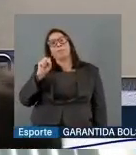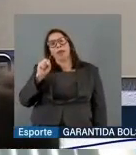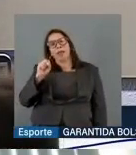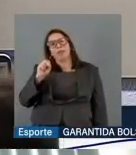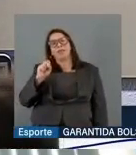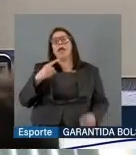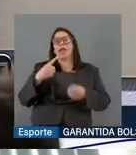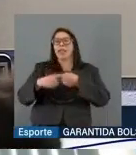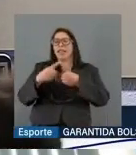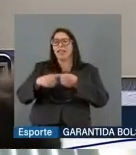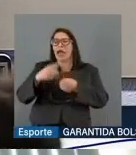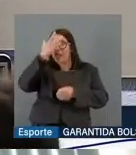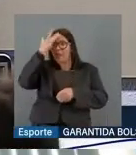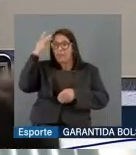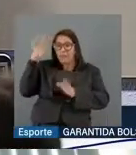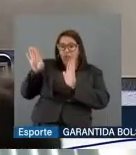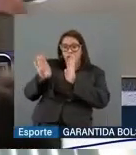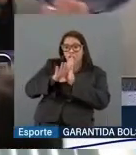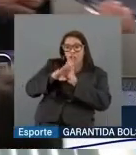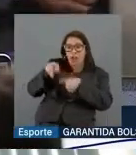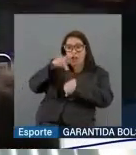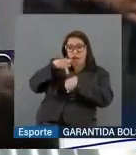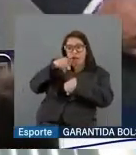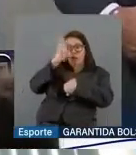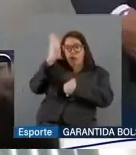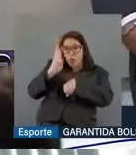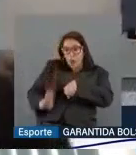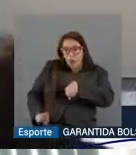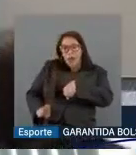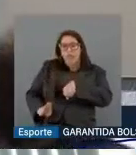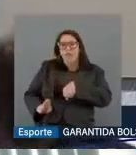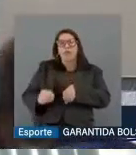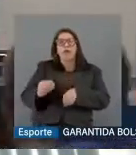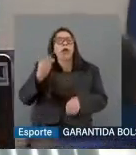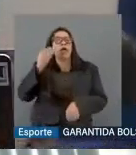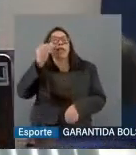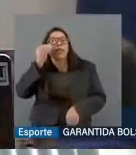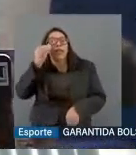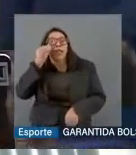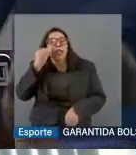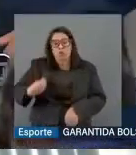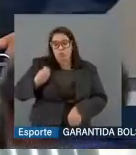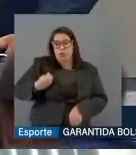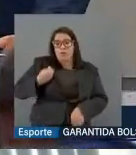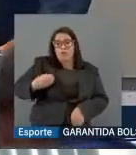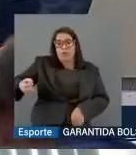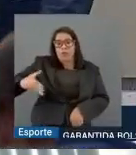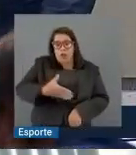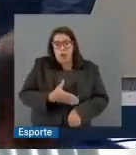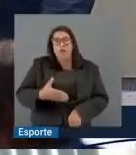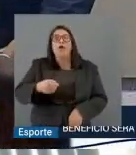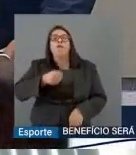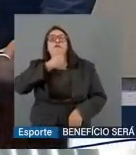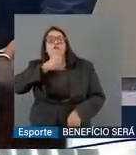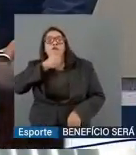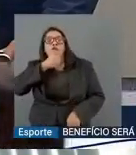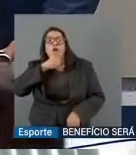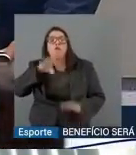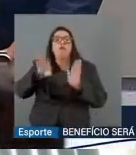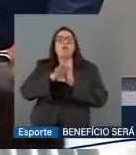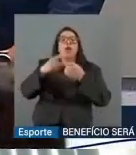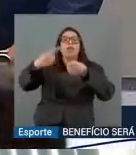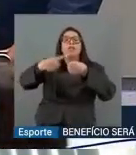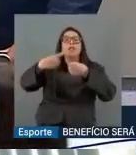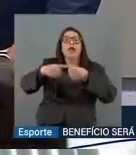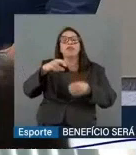onde ele votou, né? Sendo a favor, desempatou a votação, dando ainda os poderes pra guarda municipal em